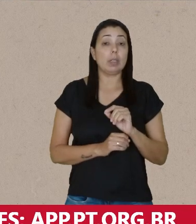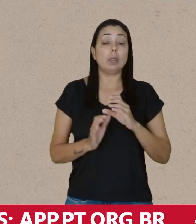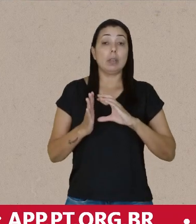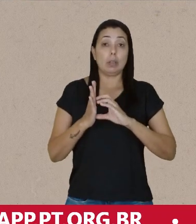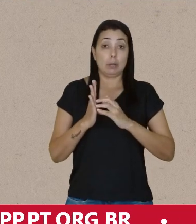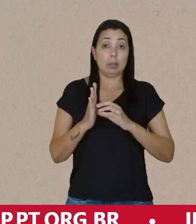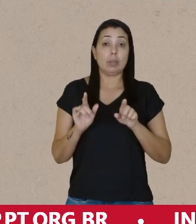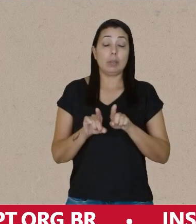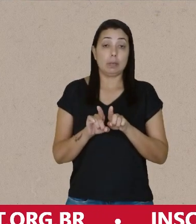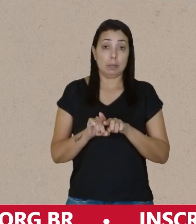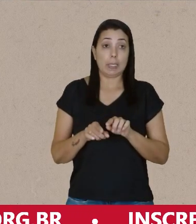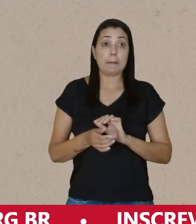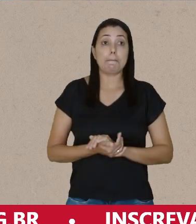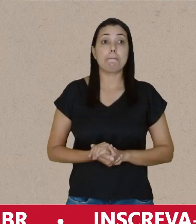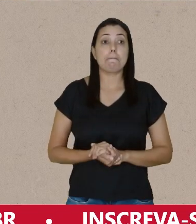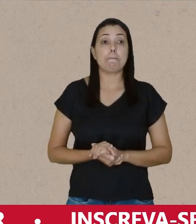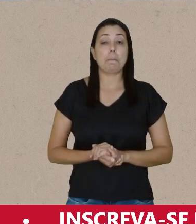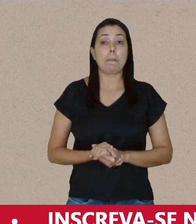né?